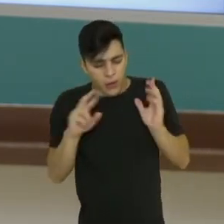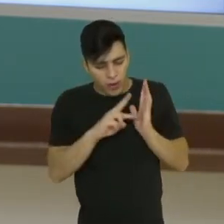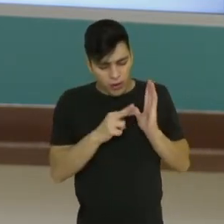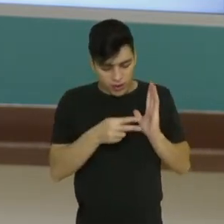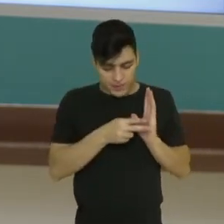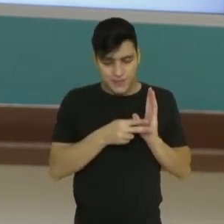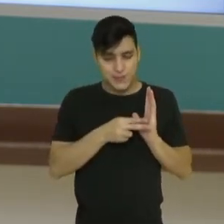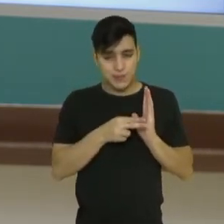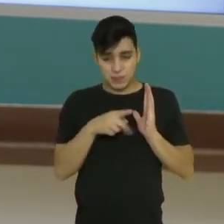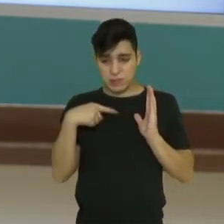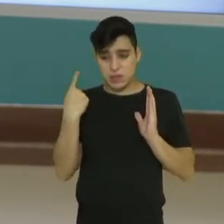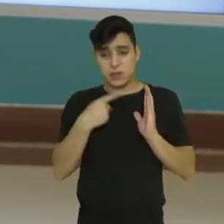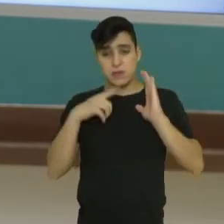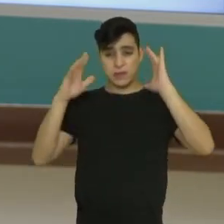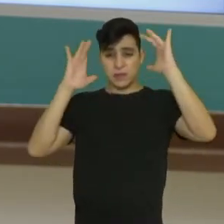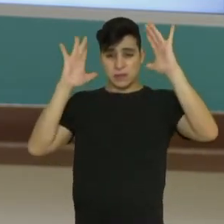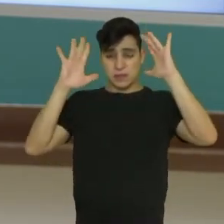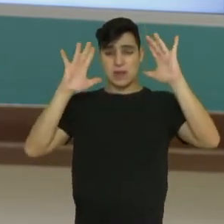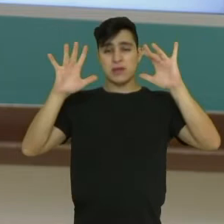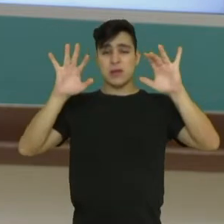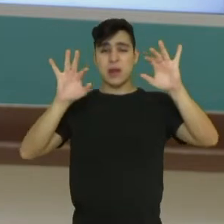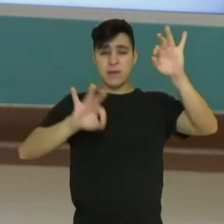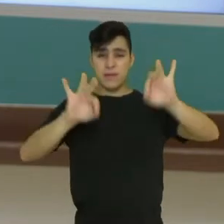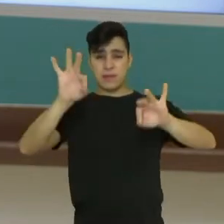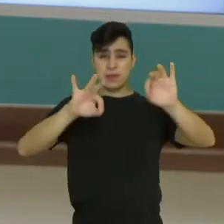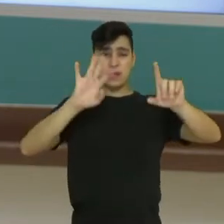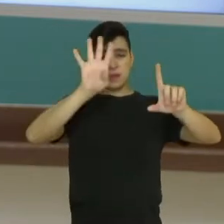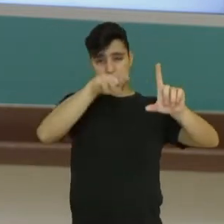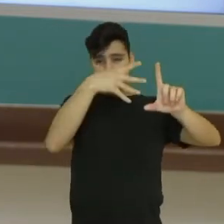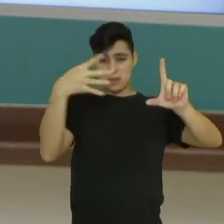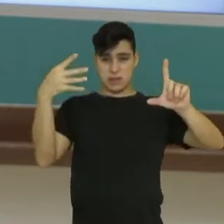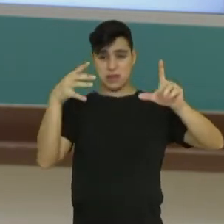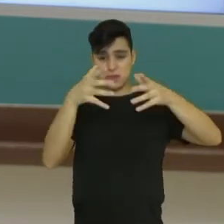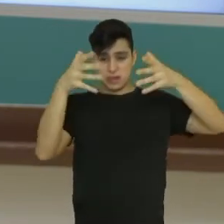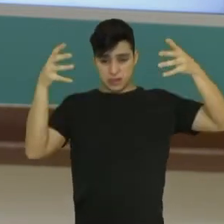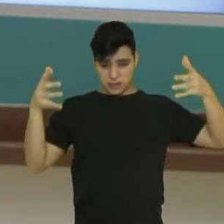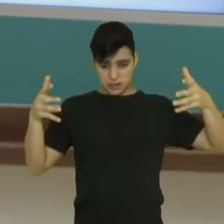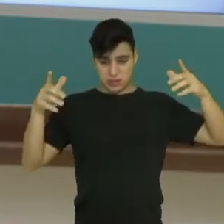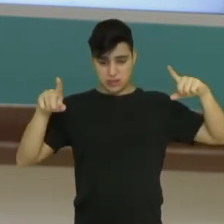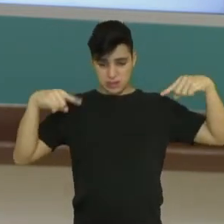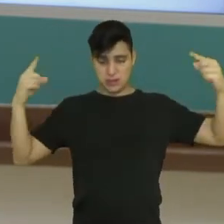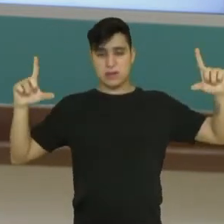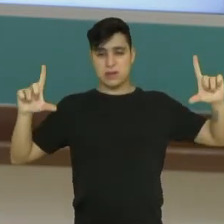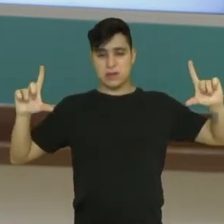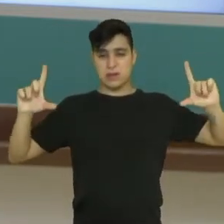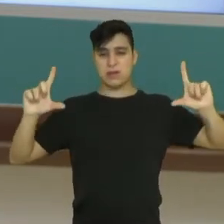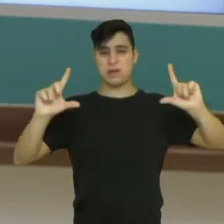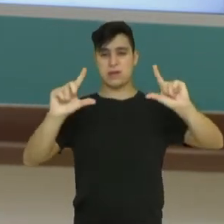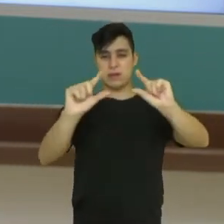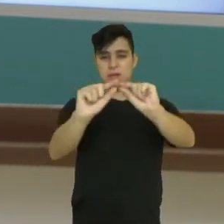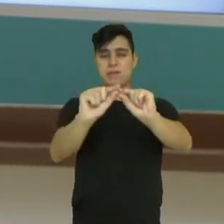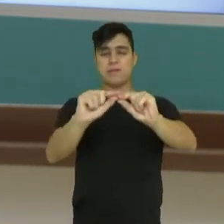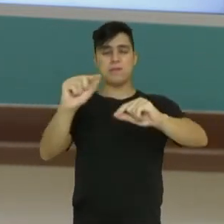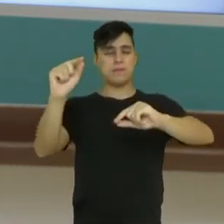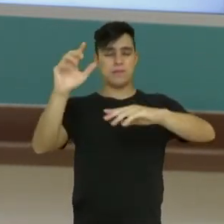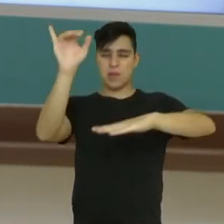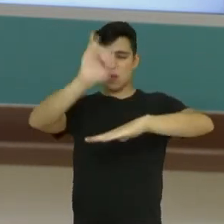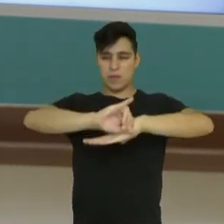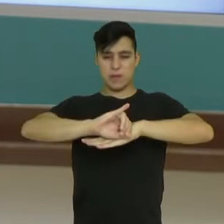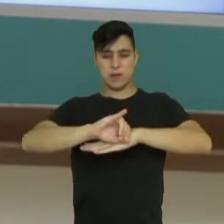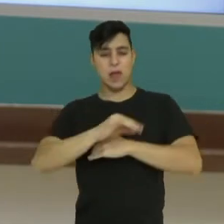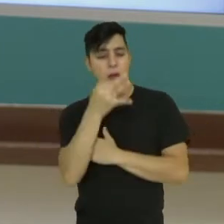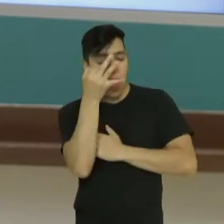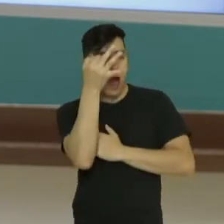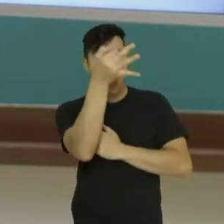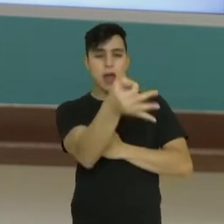temos linhas imaginárias que vão fazer os objetos grandes no primeiro momento e eles vão cada dia mais diminuindo, diminuindo, diminuindo até